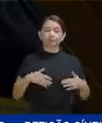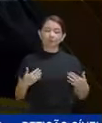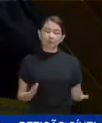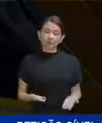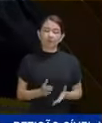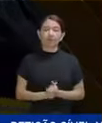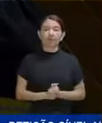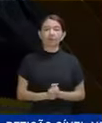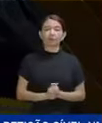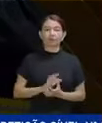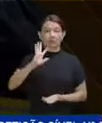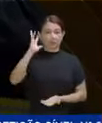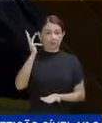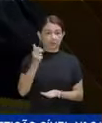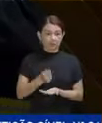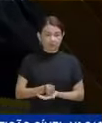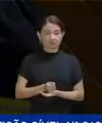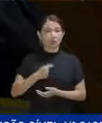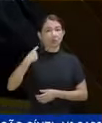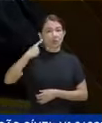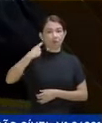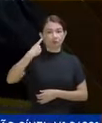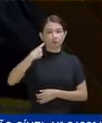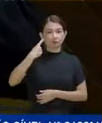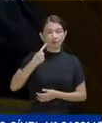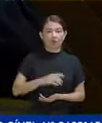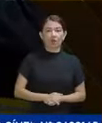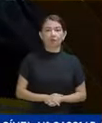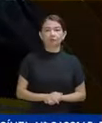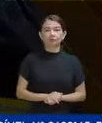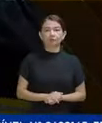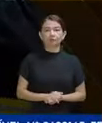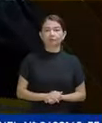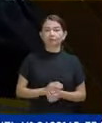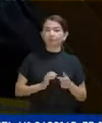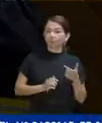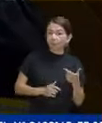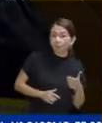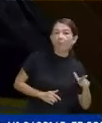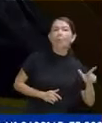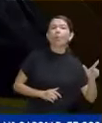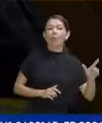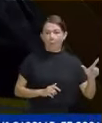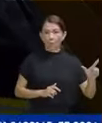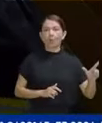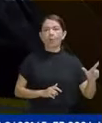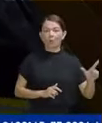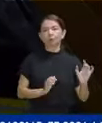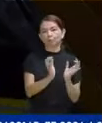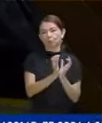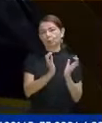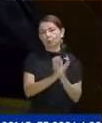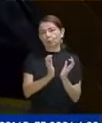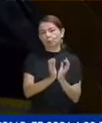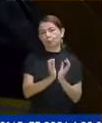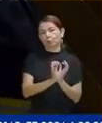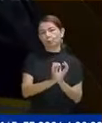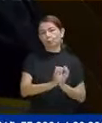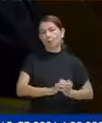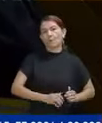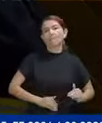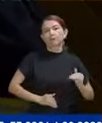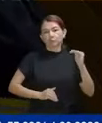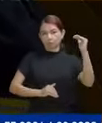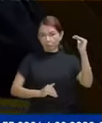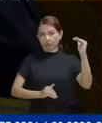de cumprimento da decisão, os advogados habilitados são dos outros componentes da chapa majoritária, sem nunca